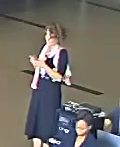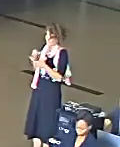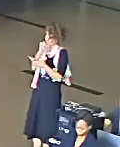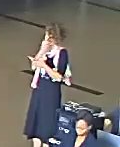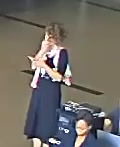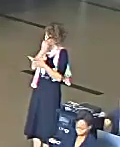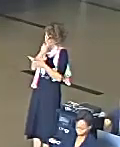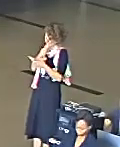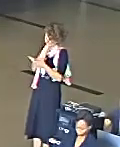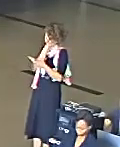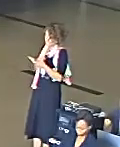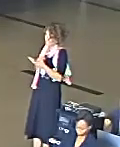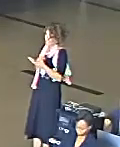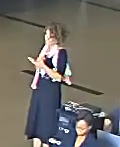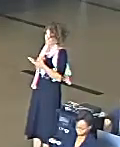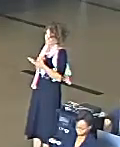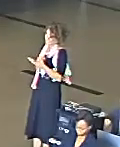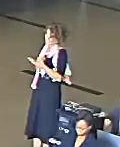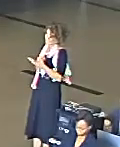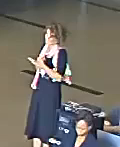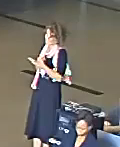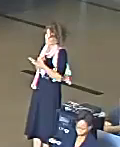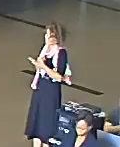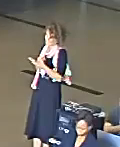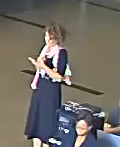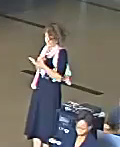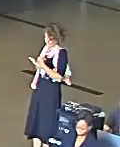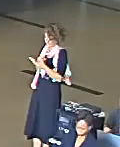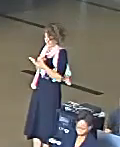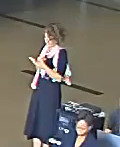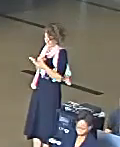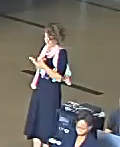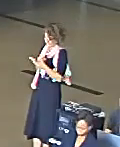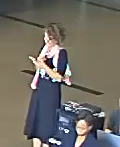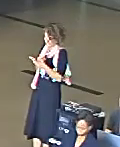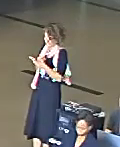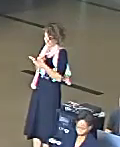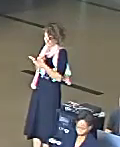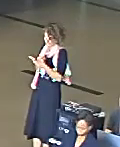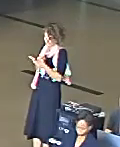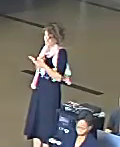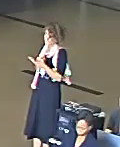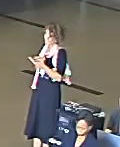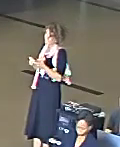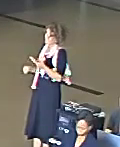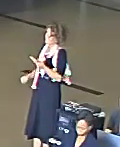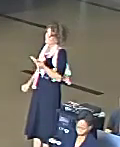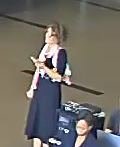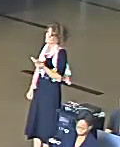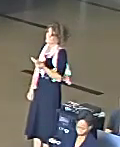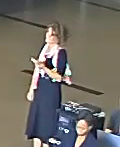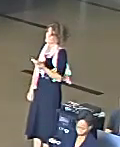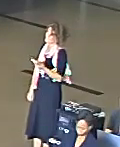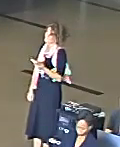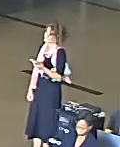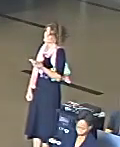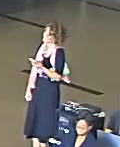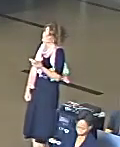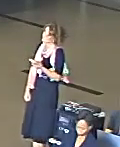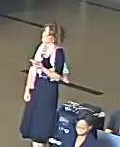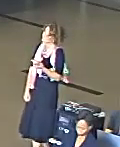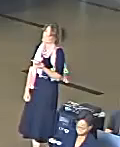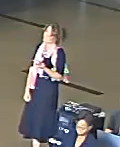muito obrigado Denise pelas suas palavras importantes e pela sua luta também eh com